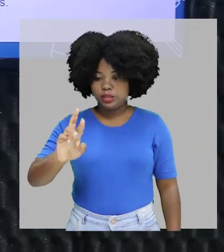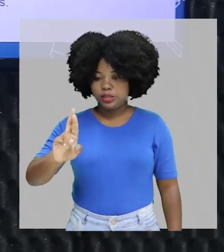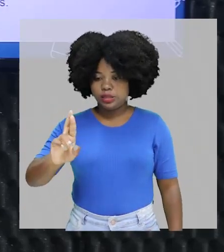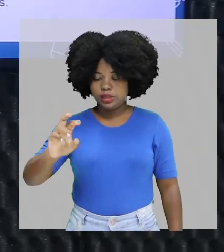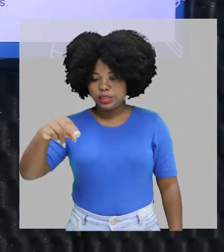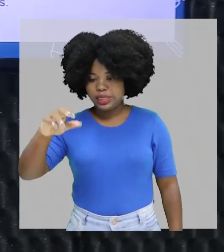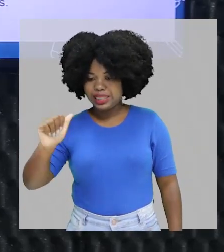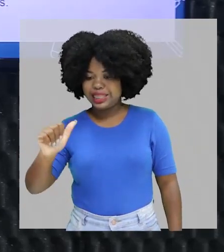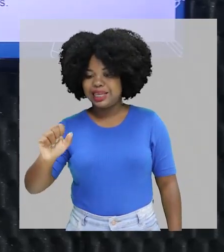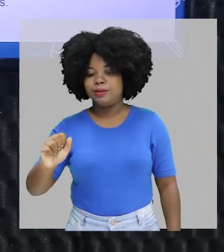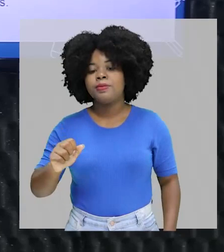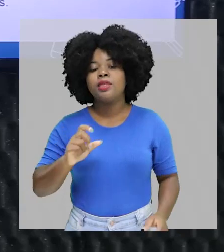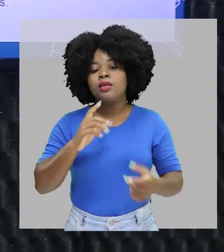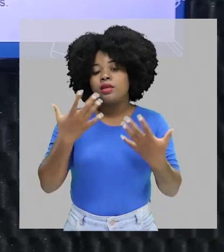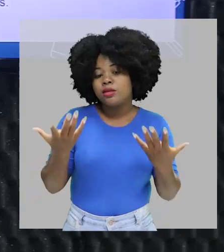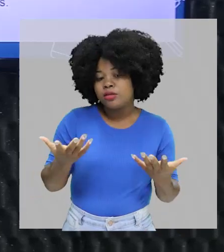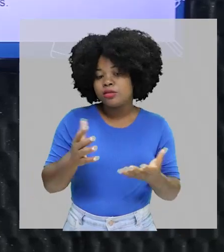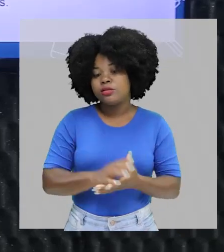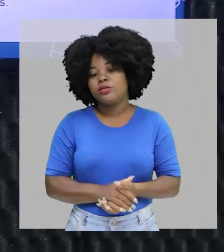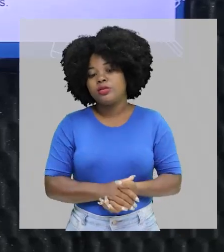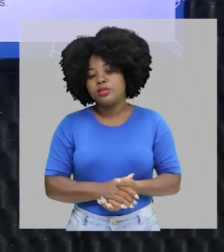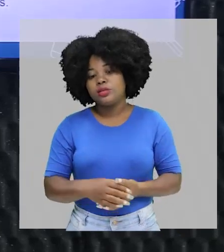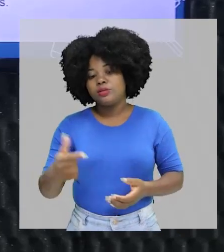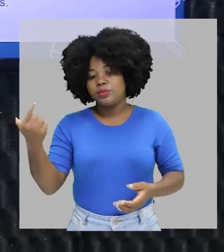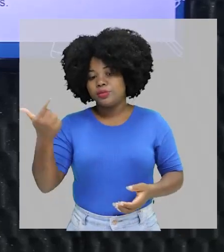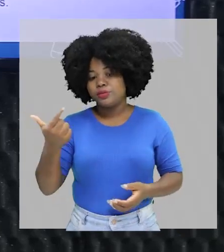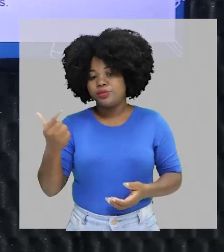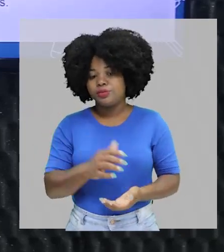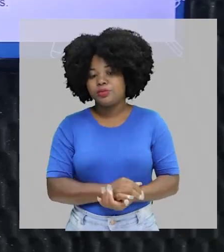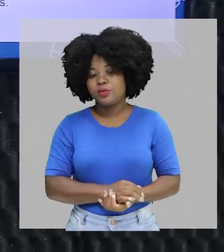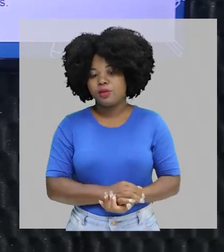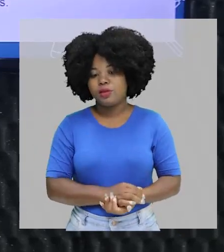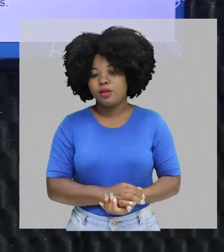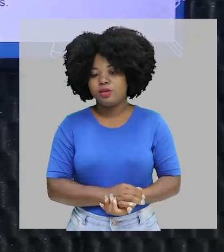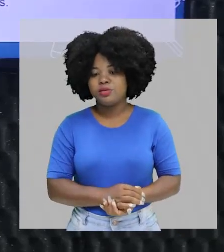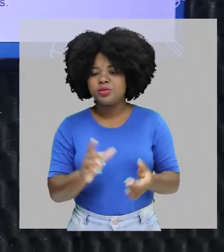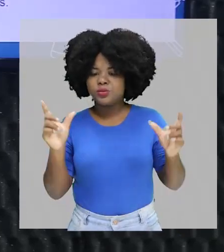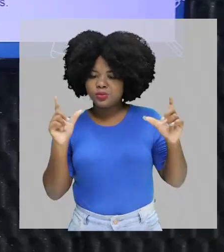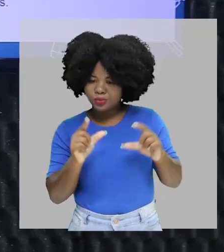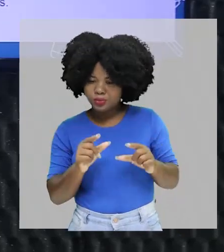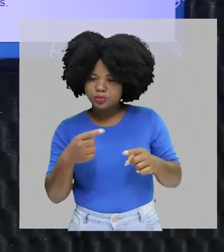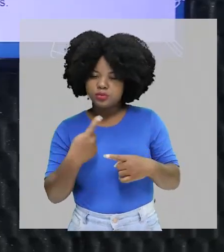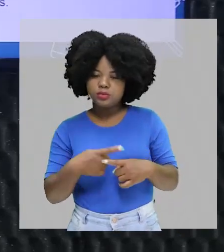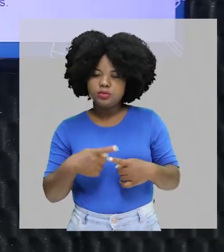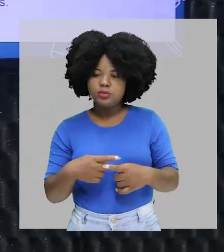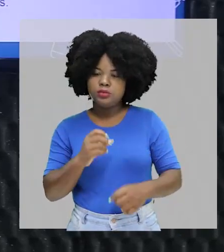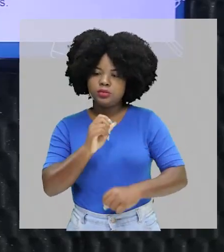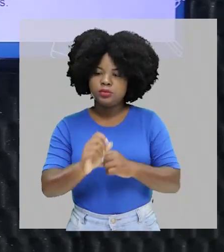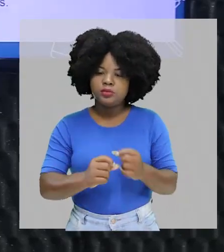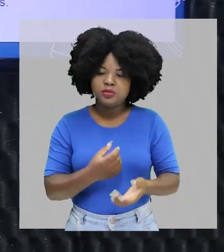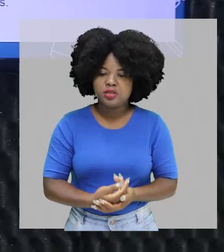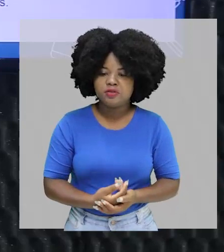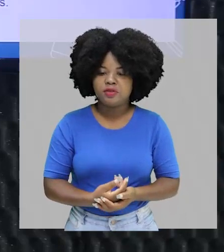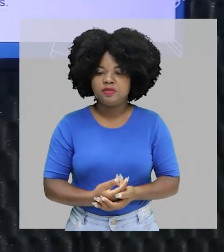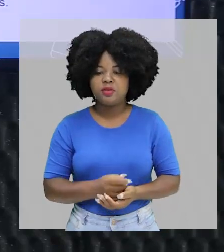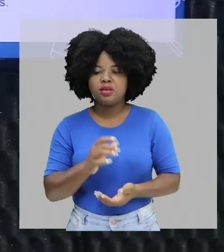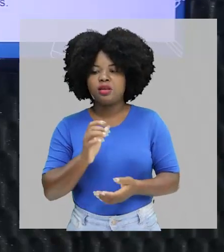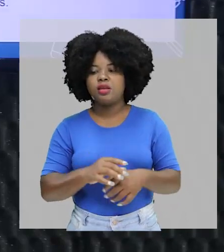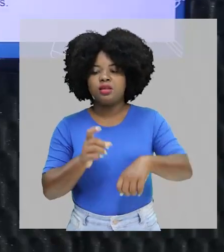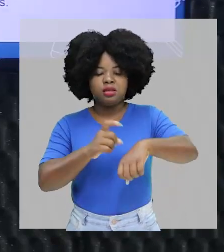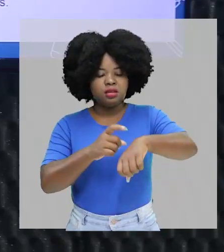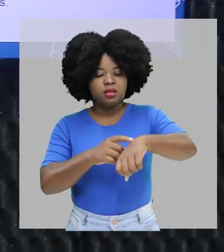relativamente curtas, até porque você não vai poder ficar exposto a muito tempo, né,